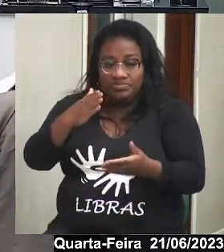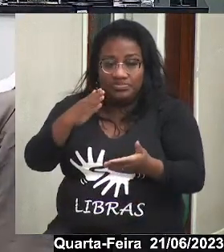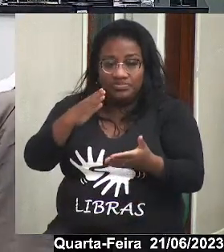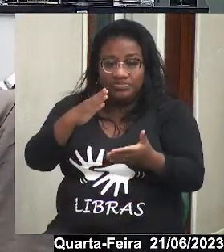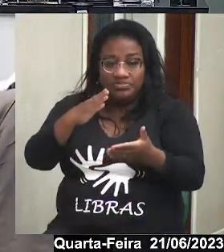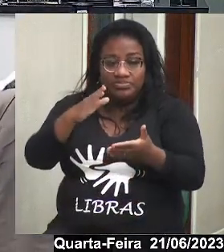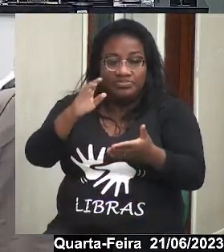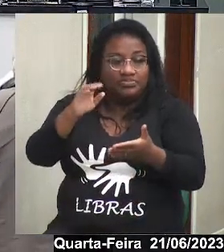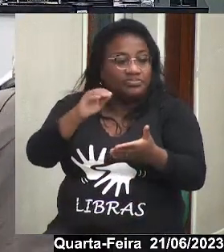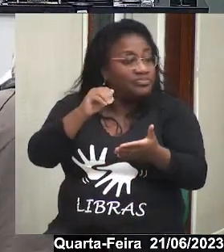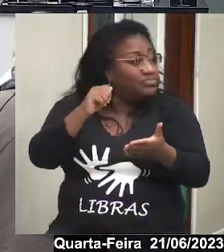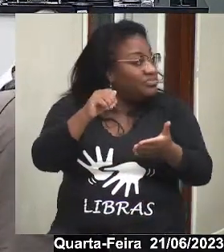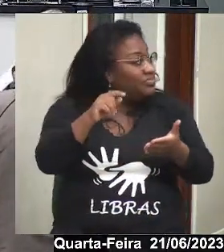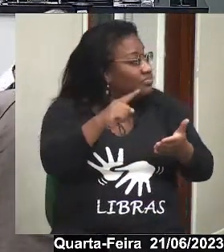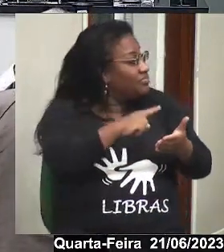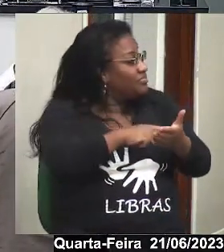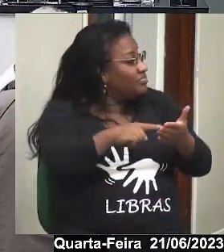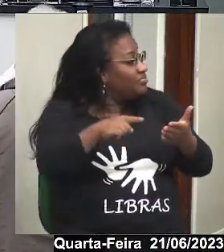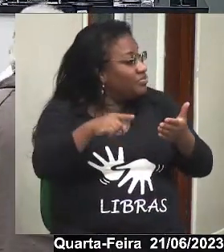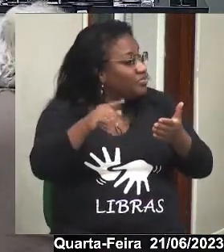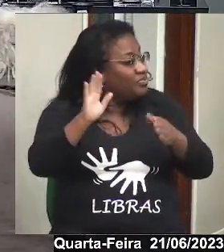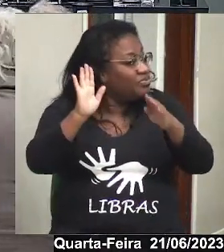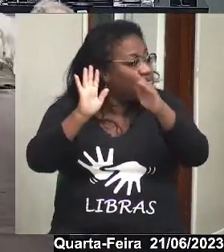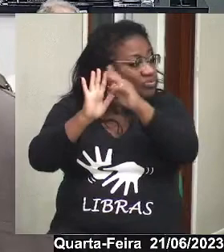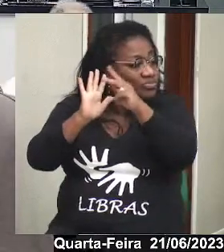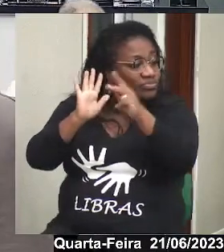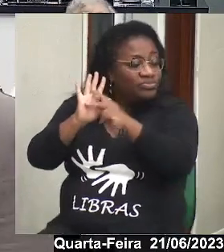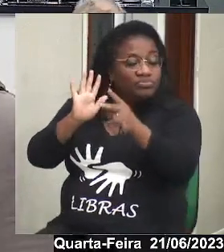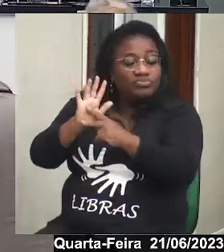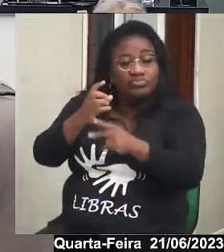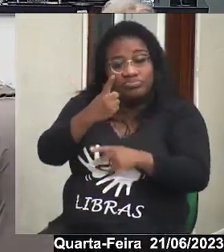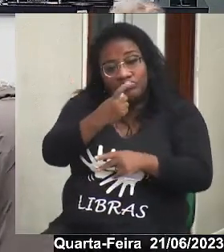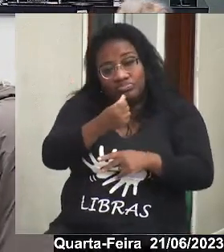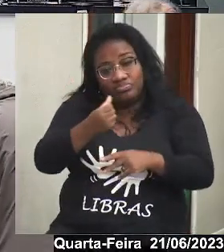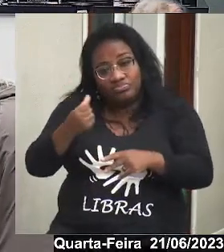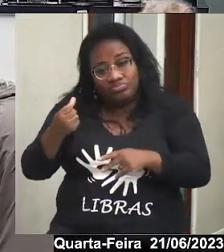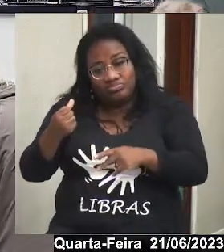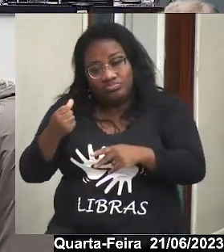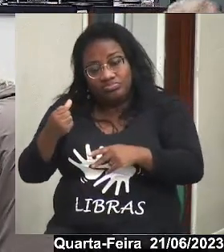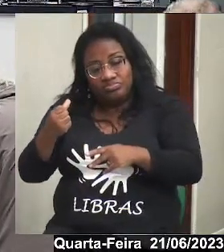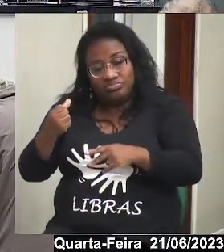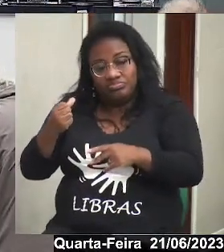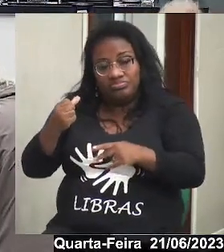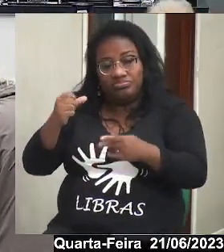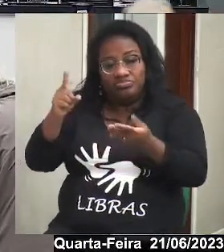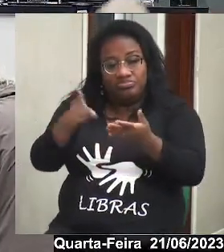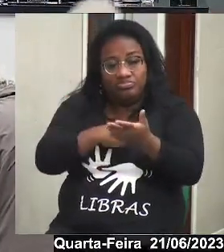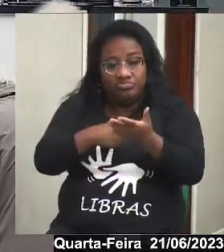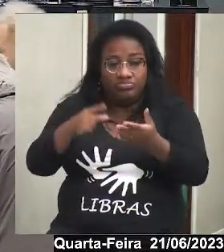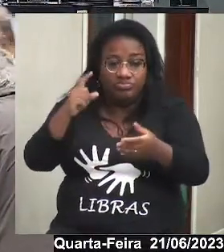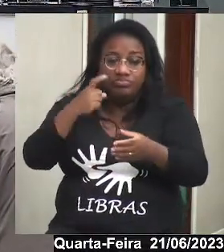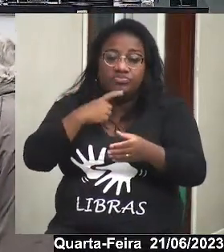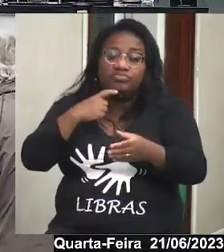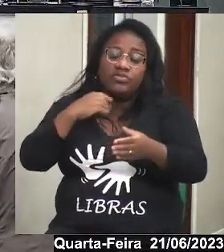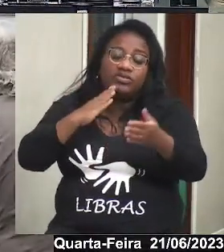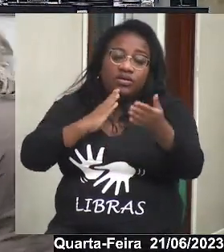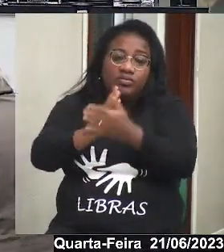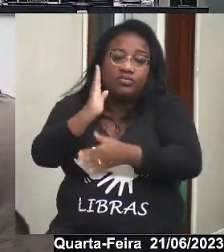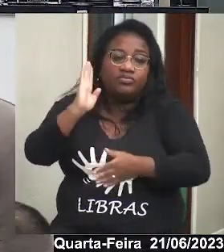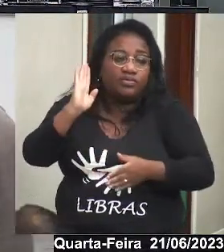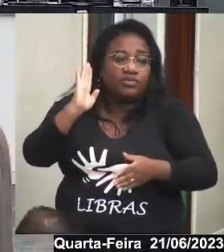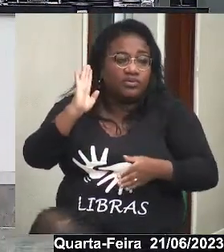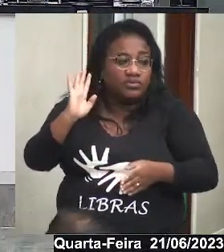Solicito aos senhores vereadores que registrem seus votos. O projeto 16 de 2023 de autoria do prefeito Ney Santos